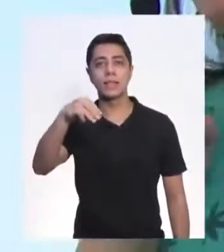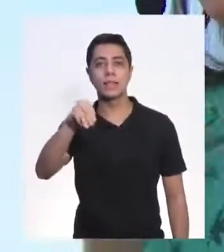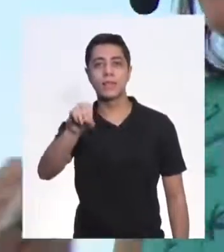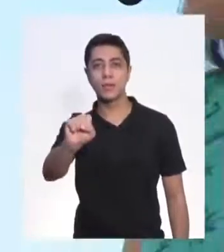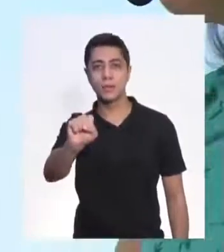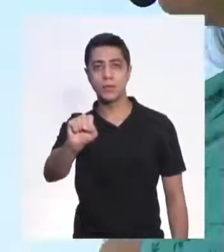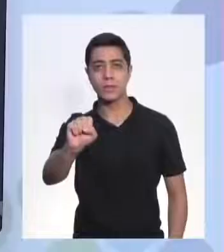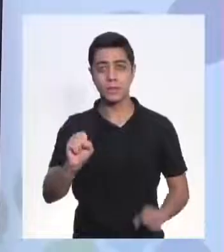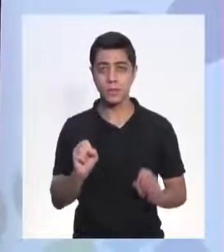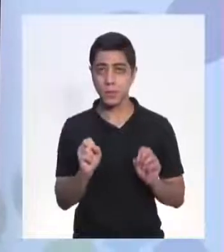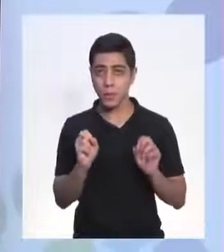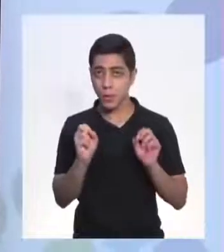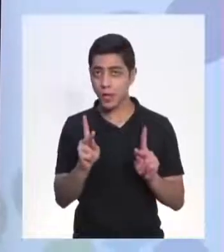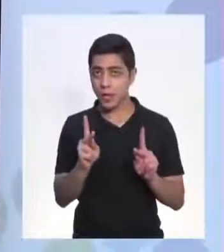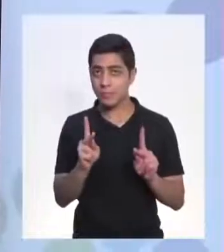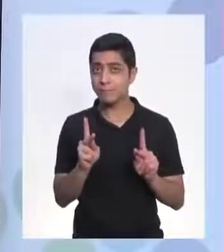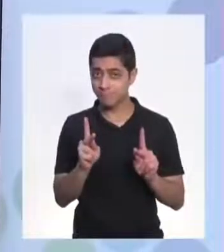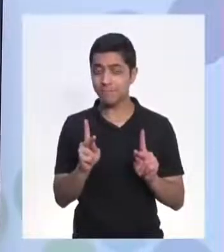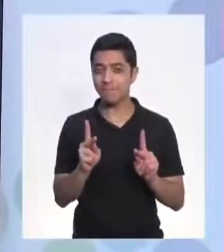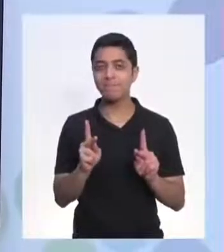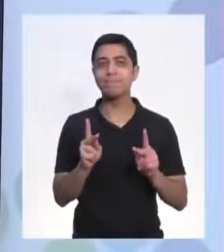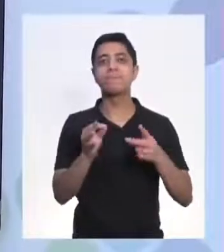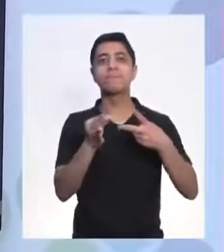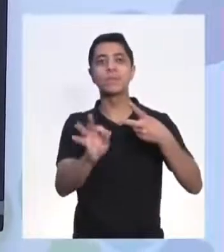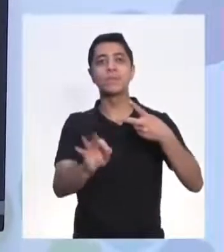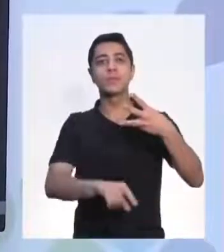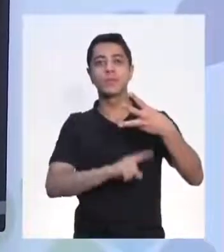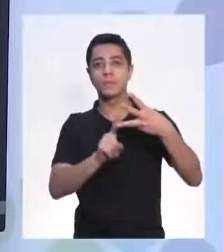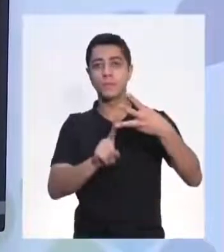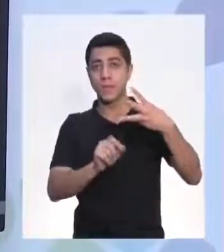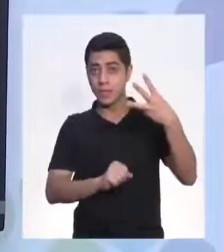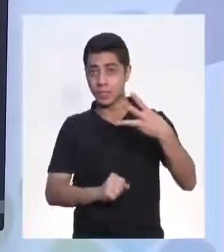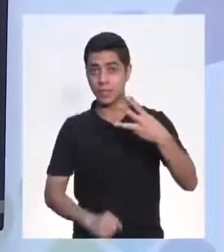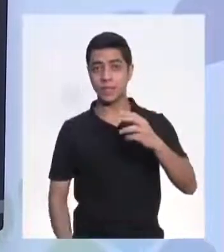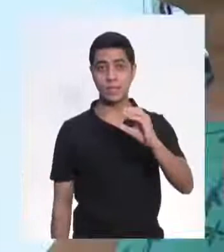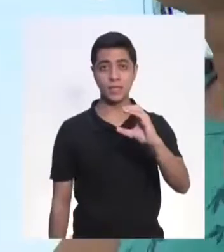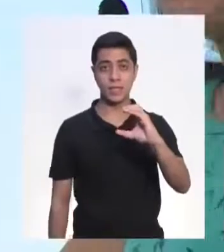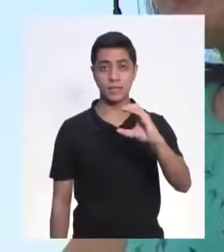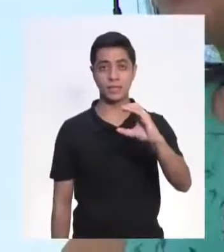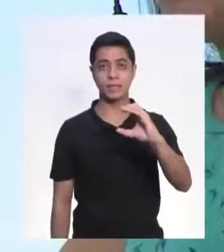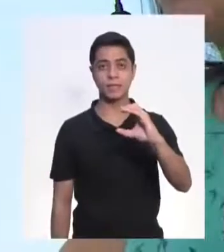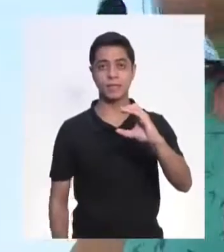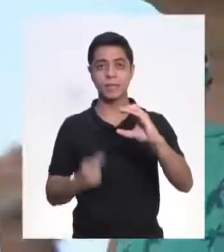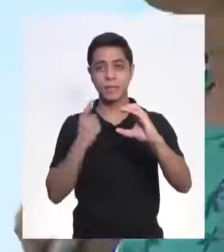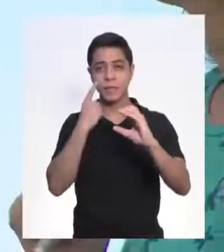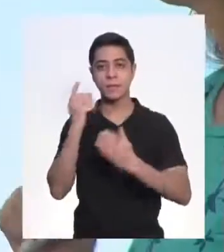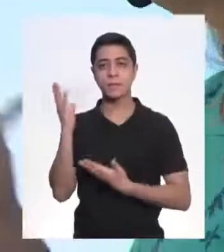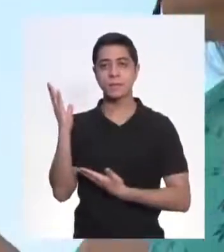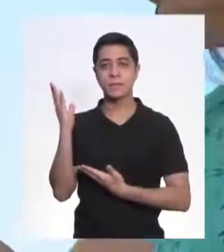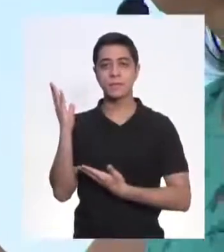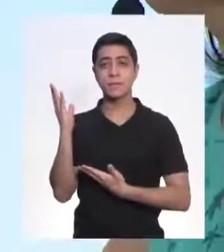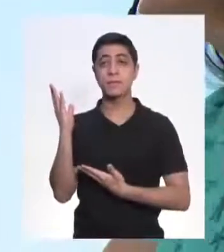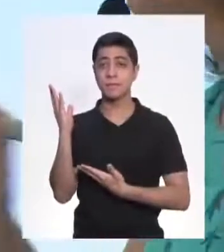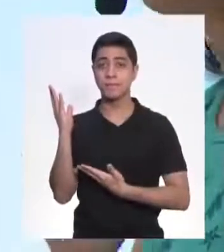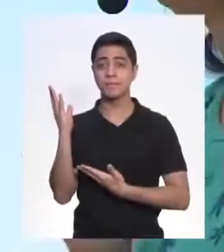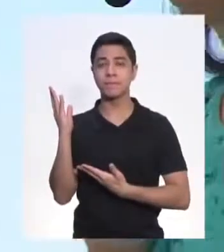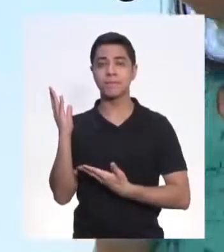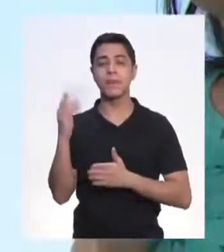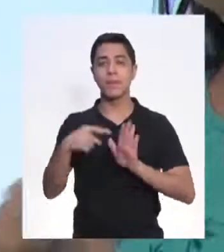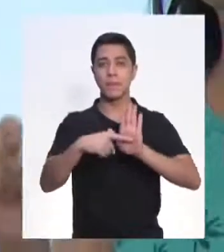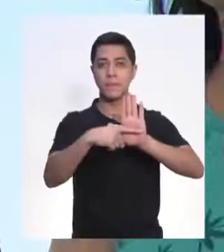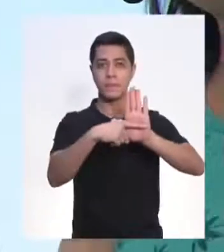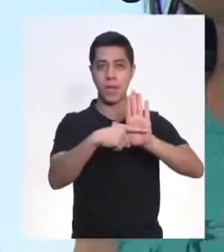Muito bem. Agora, na letra C, eu tenho menos 1 meio, né? Que é 1 sobre